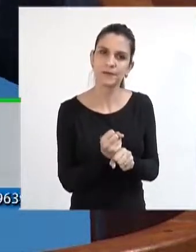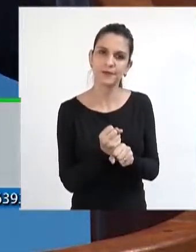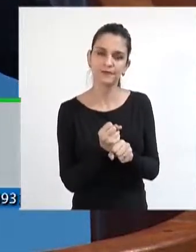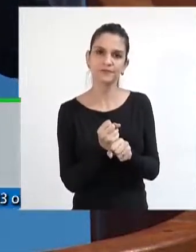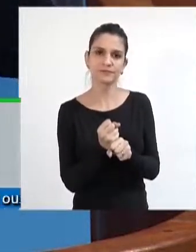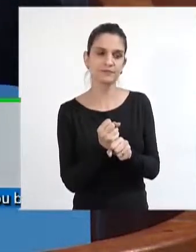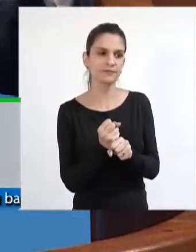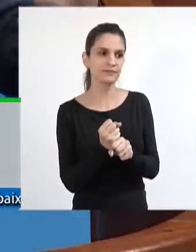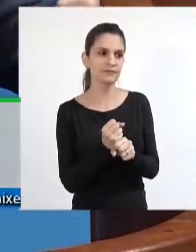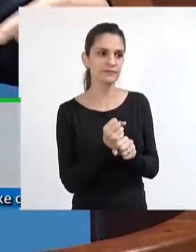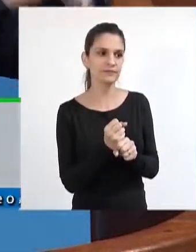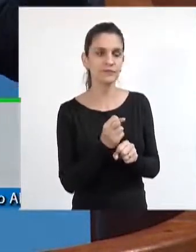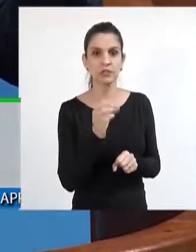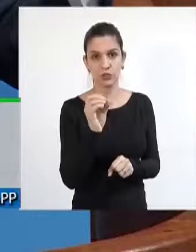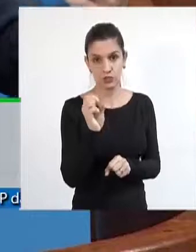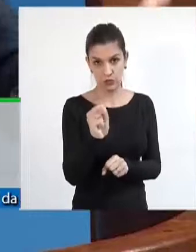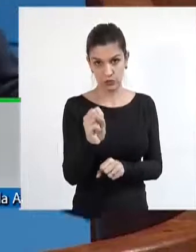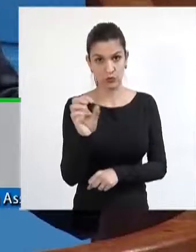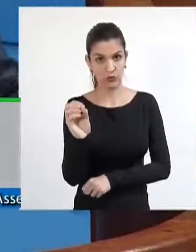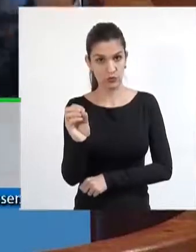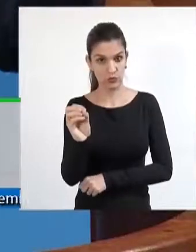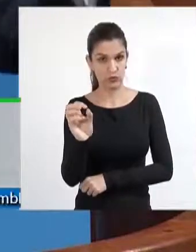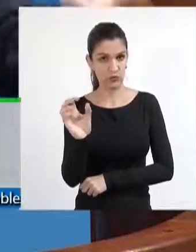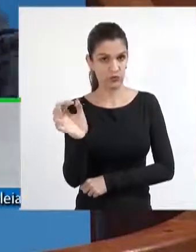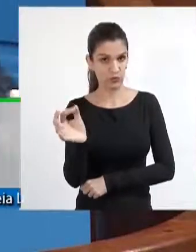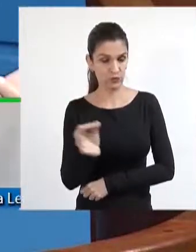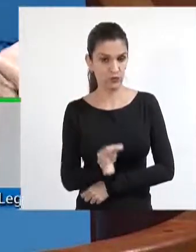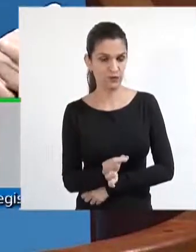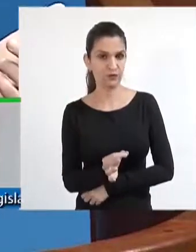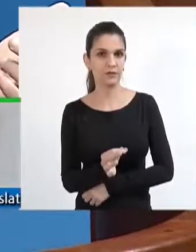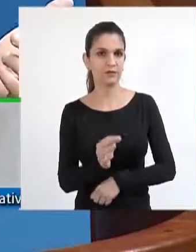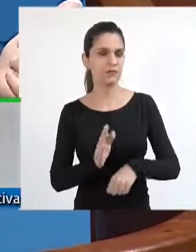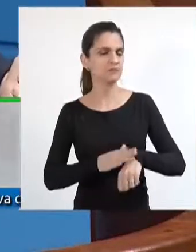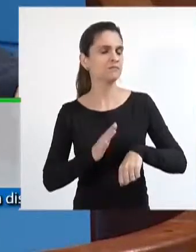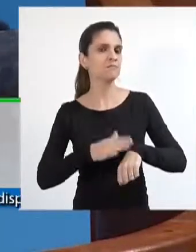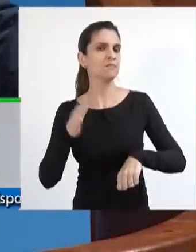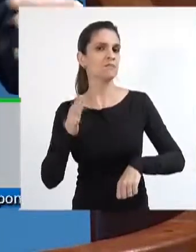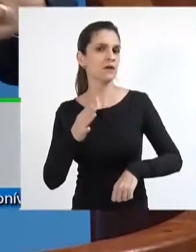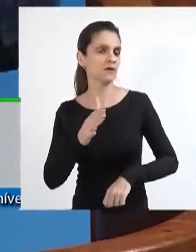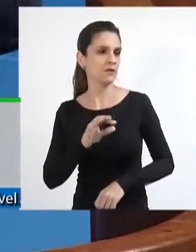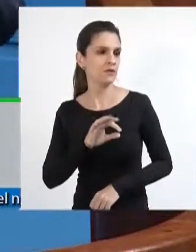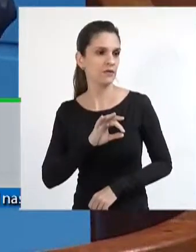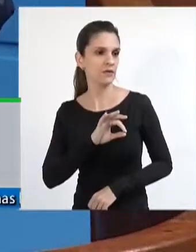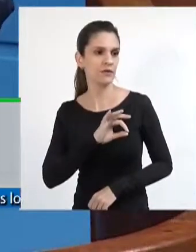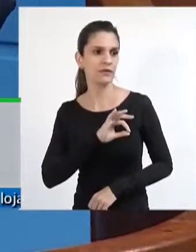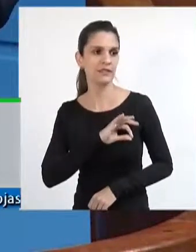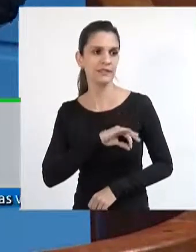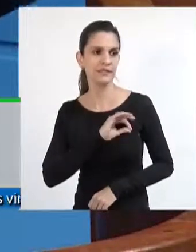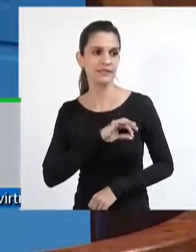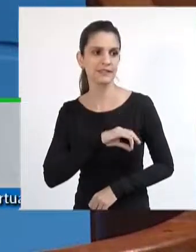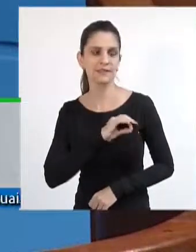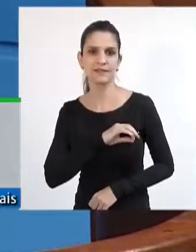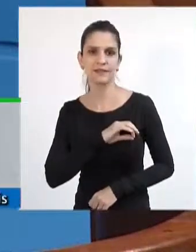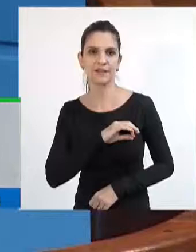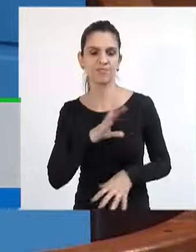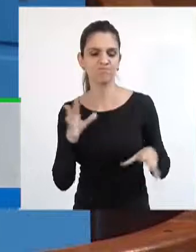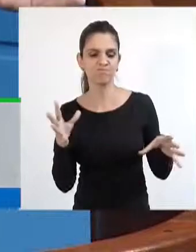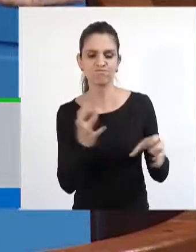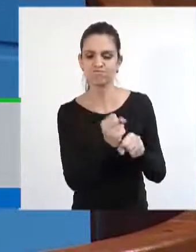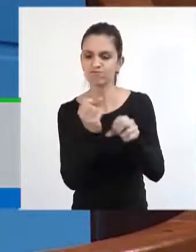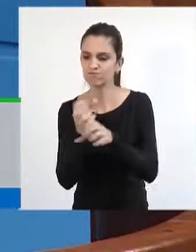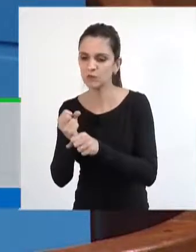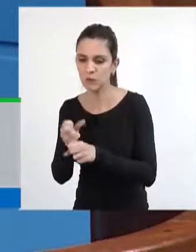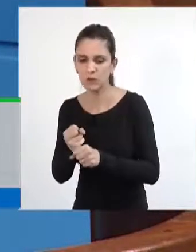de 80% dos seus maiores salários. Não, vai ser um cálculo sobre todos os